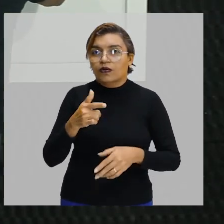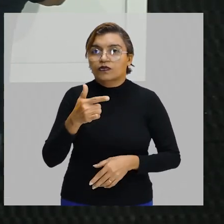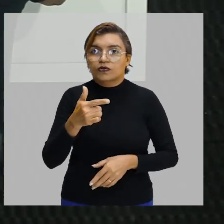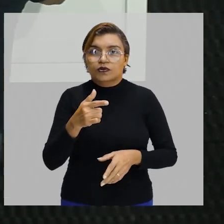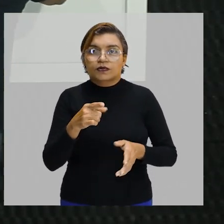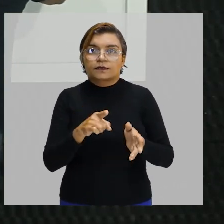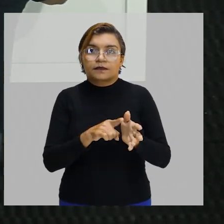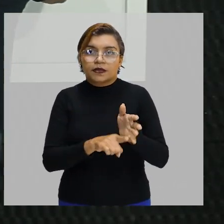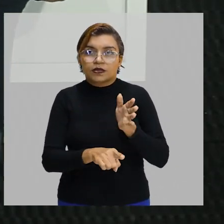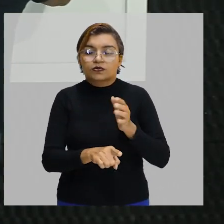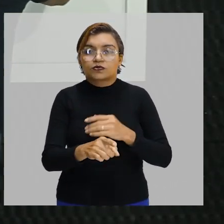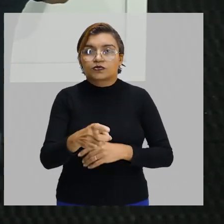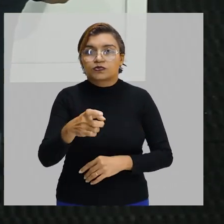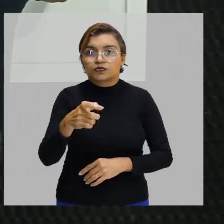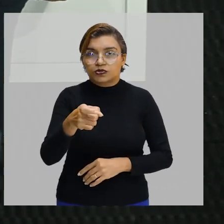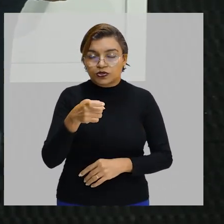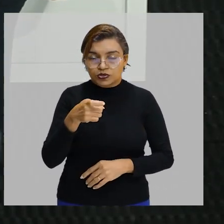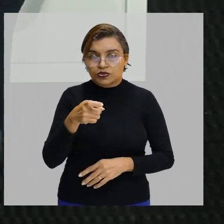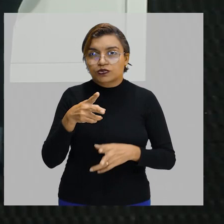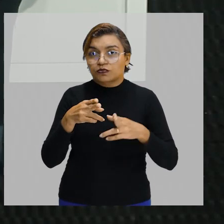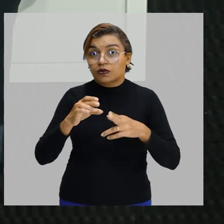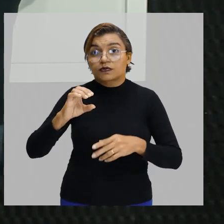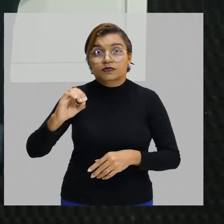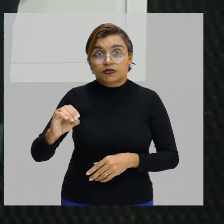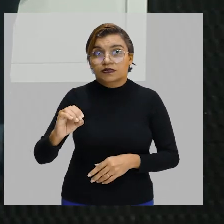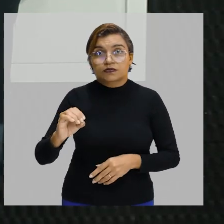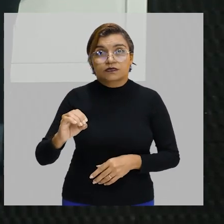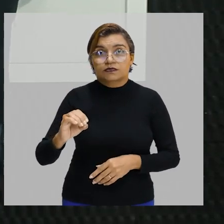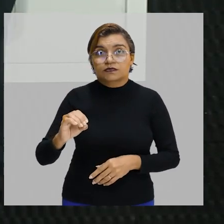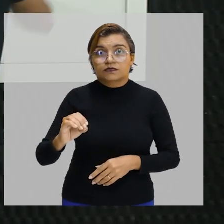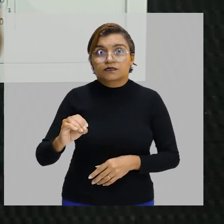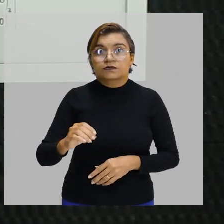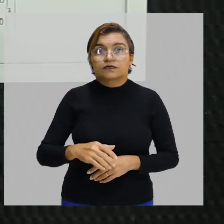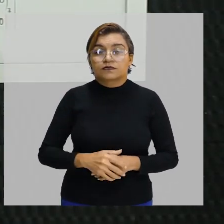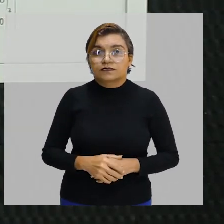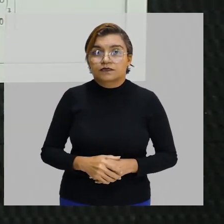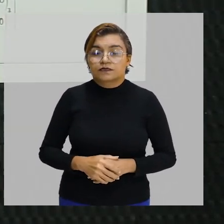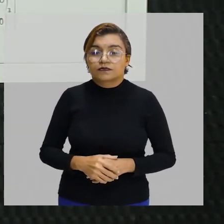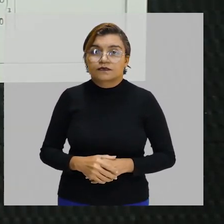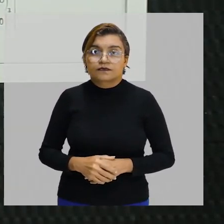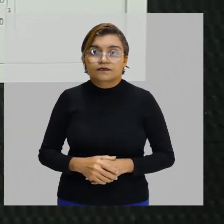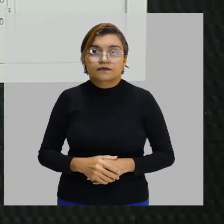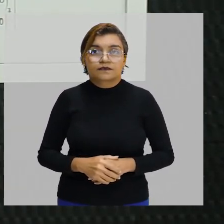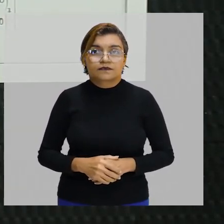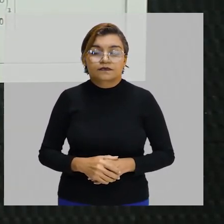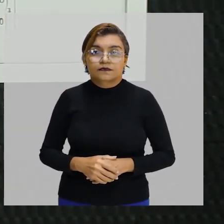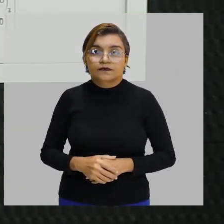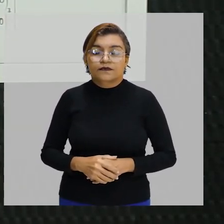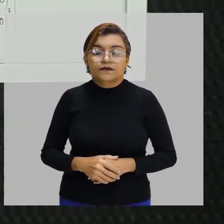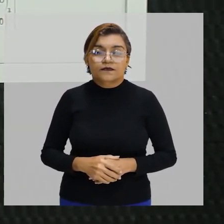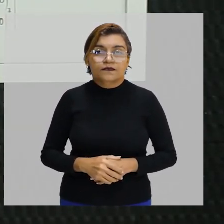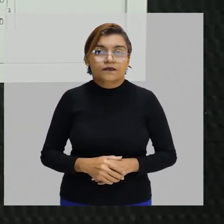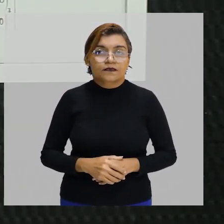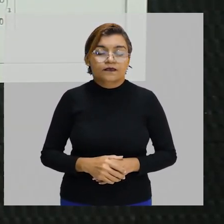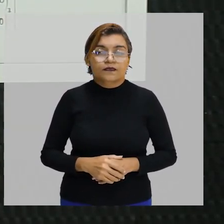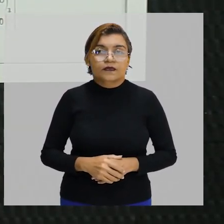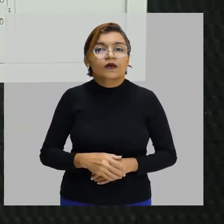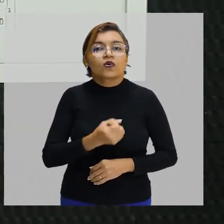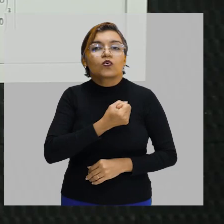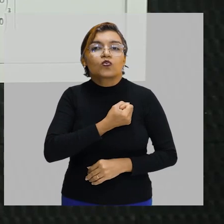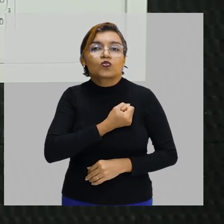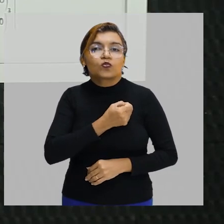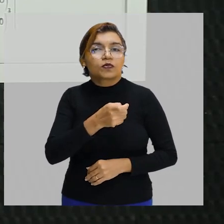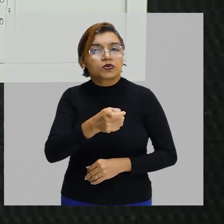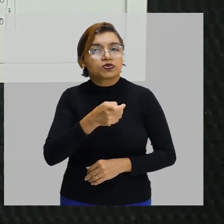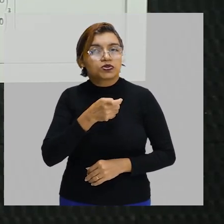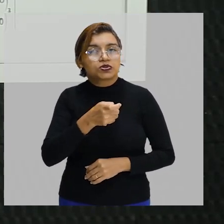menos x igual a zero, já que isso aqui vale 1. Olha, turma, quais são os valores de x